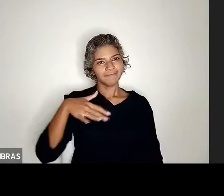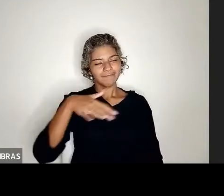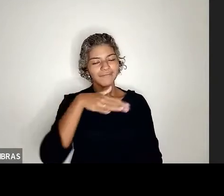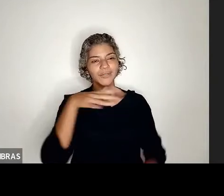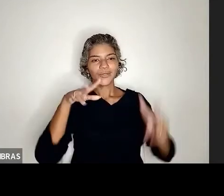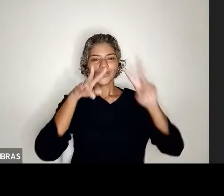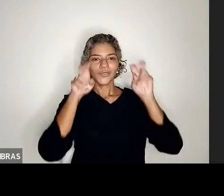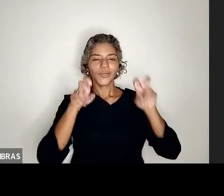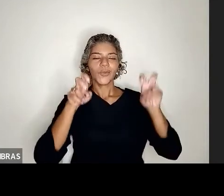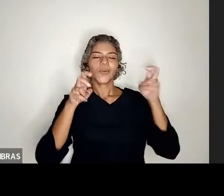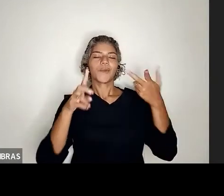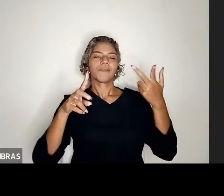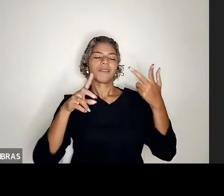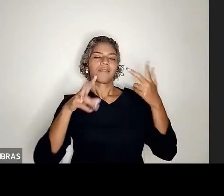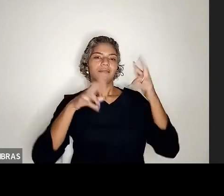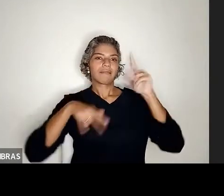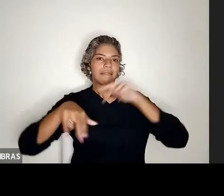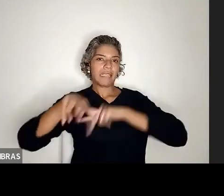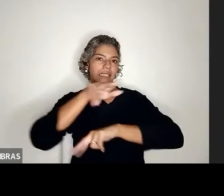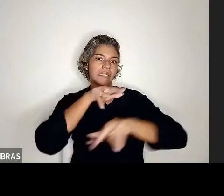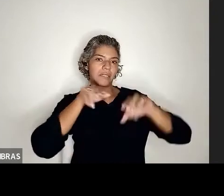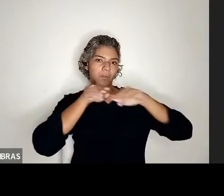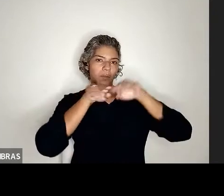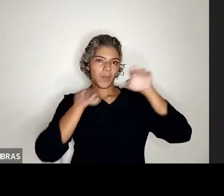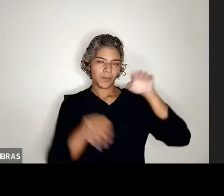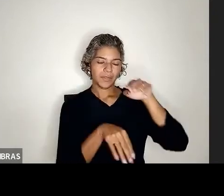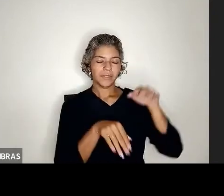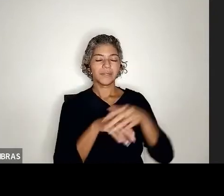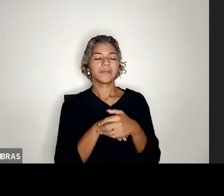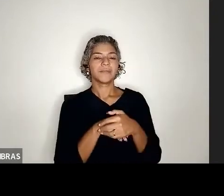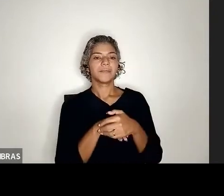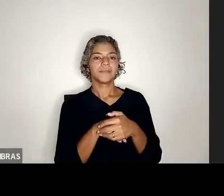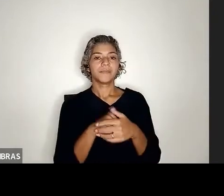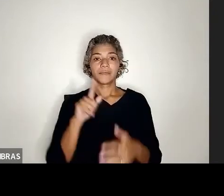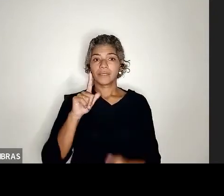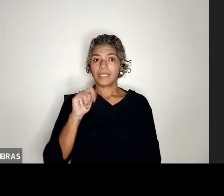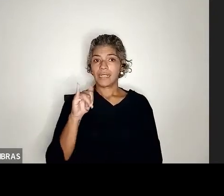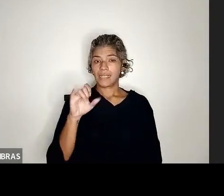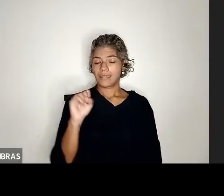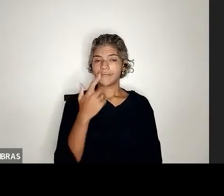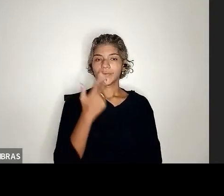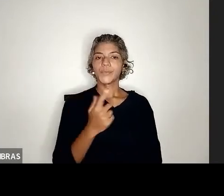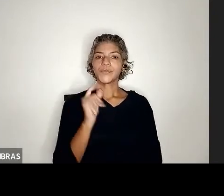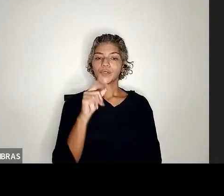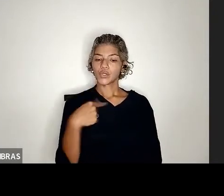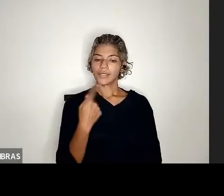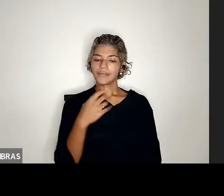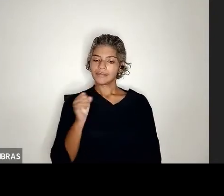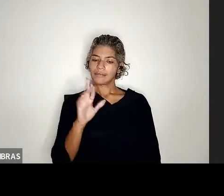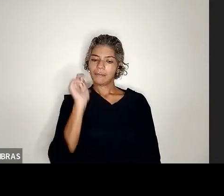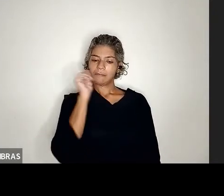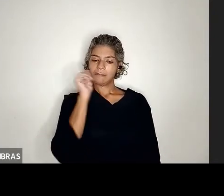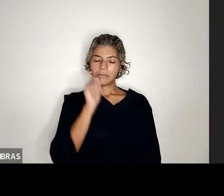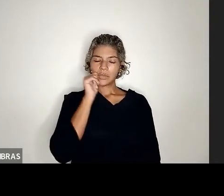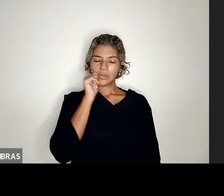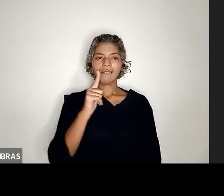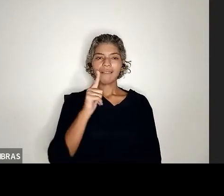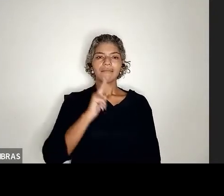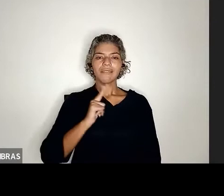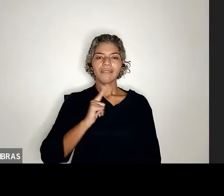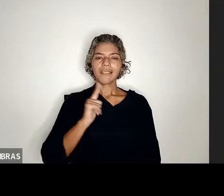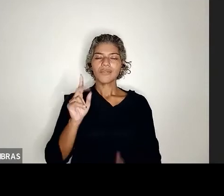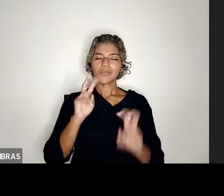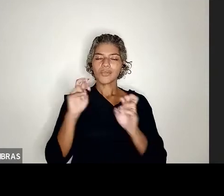desigualdade. A Laís Costa, ela comentou que a situação de ser mulher impacta a trajetória feminina com recorte de raça,